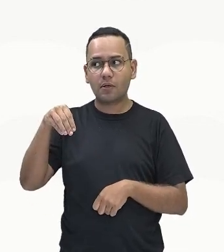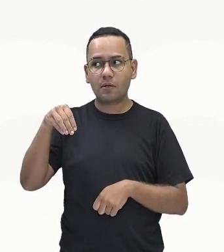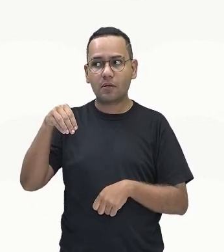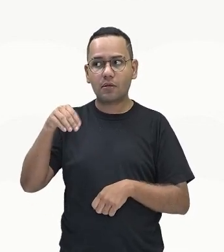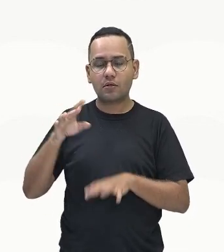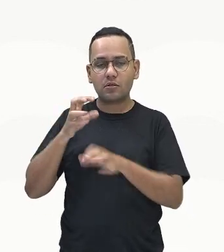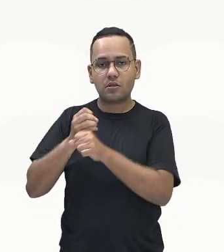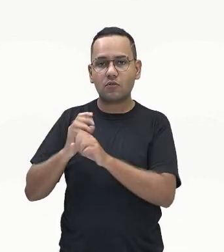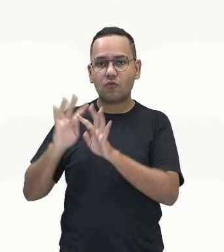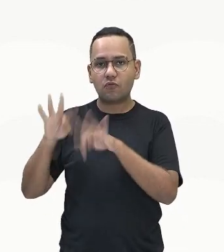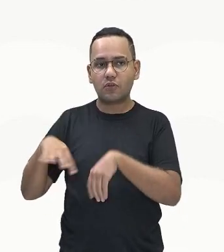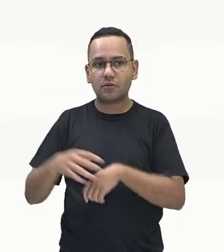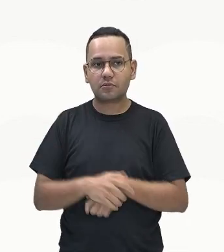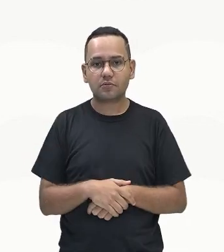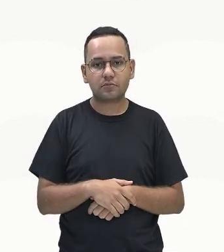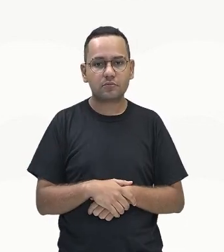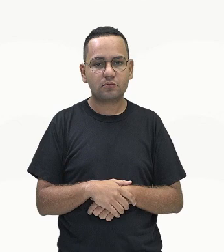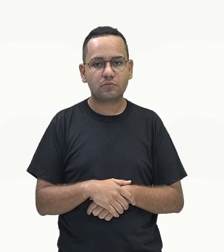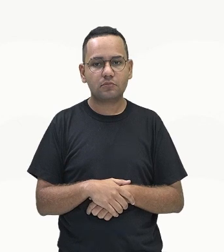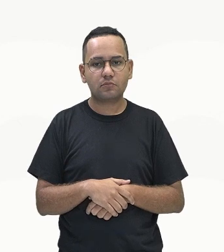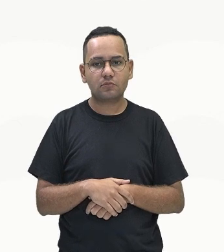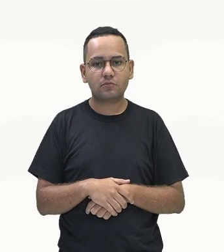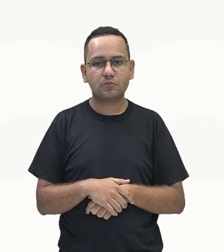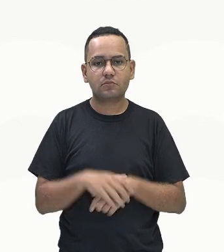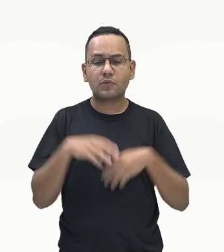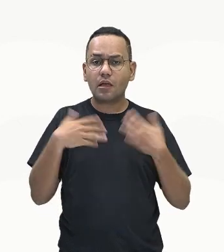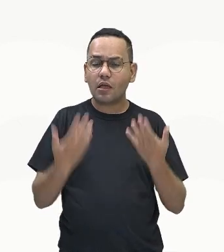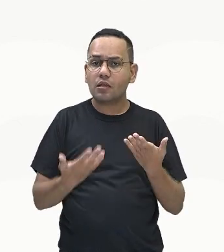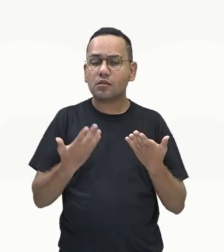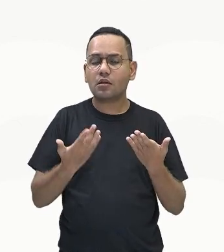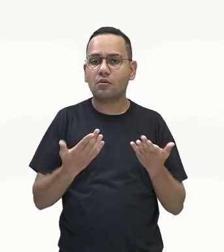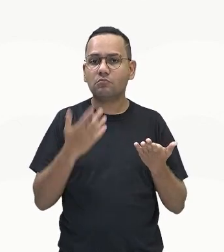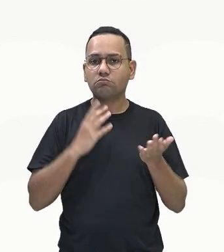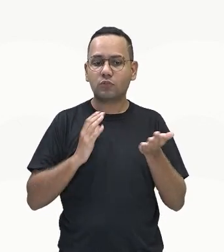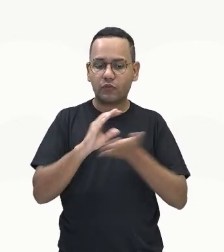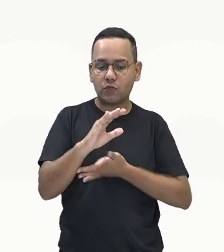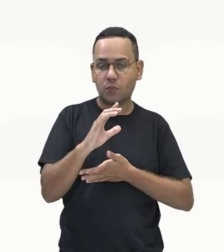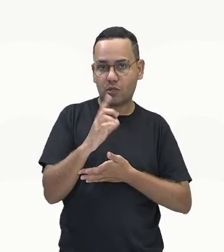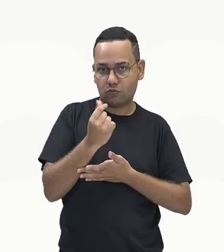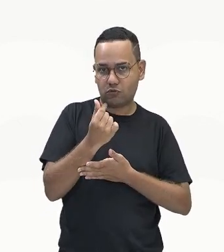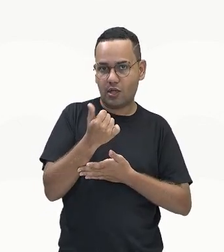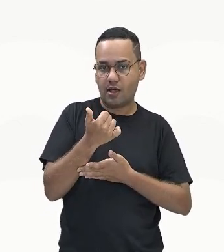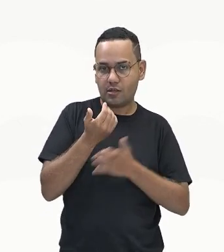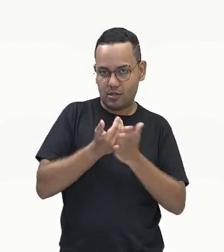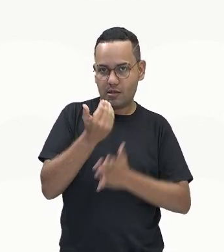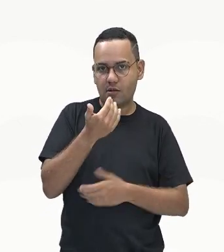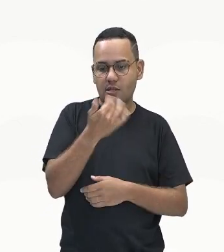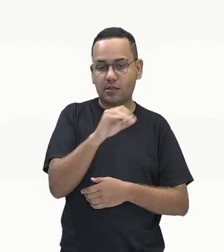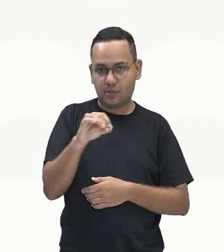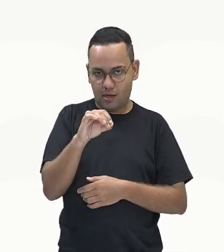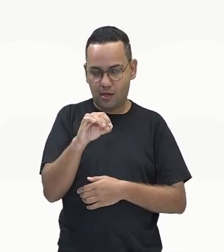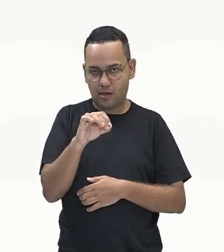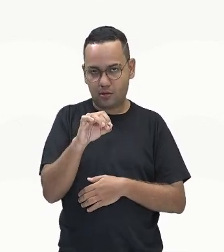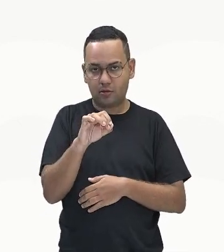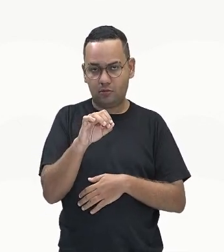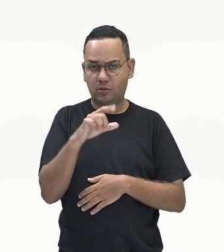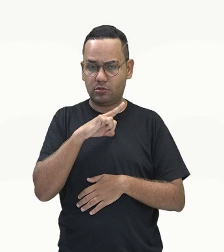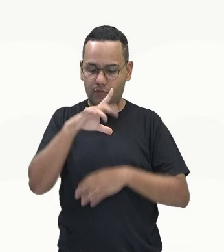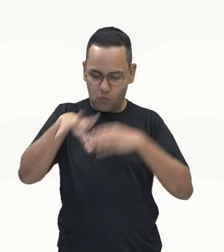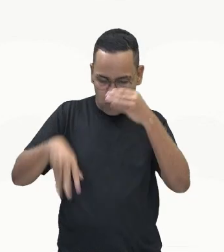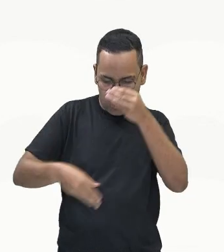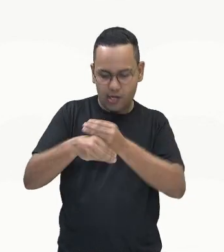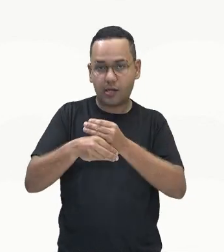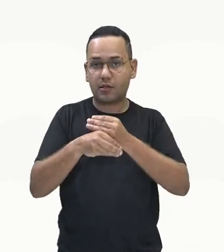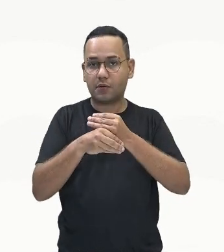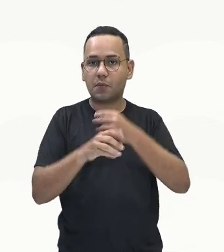o meu capital no início era 100, eu tenho que tirar o capital e aí eu vou ter os meus juros, que é 10. Então, no meu